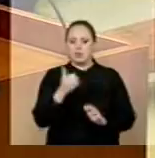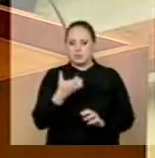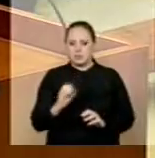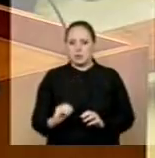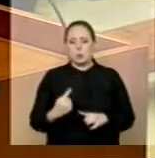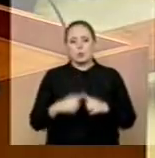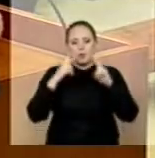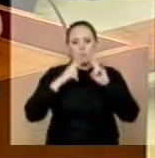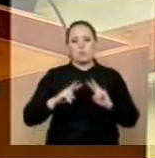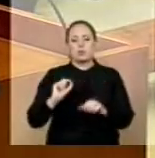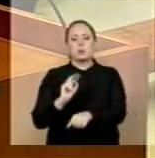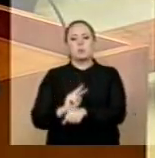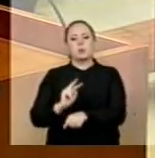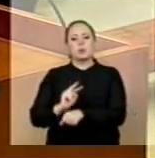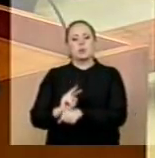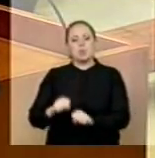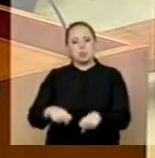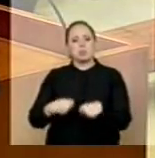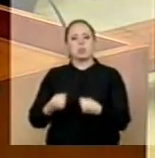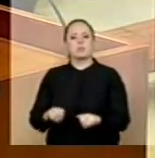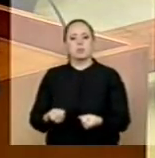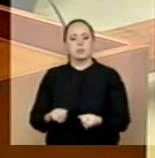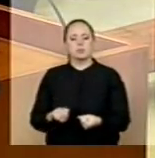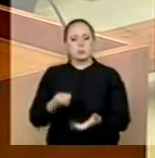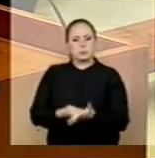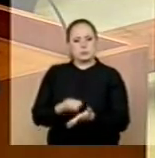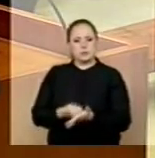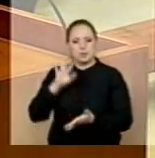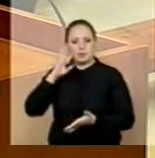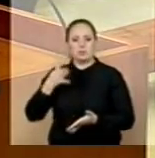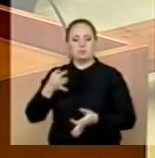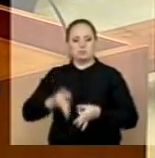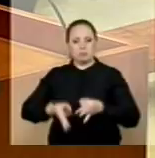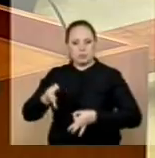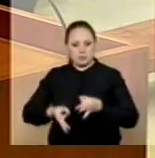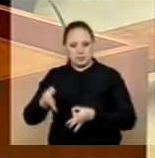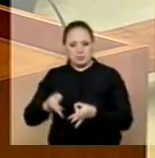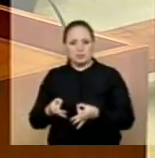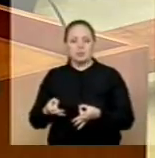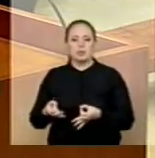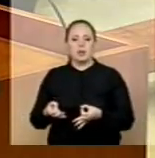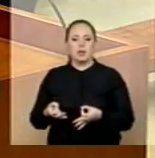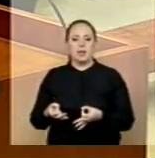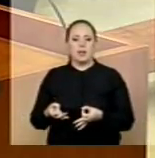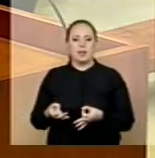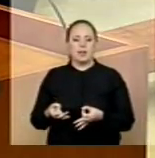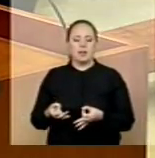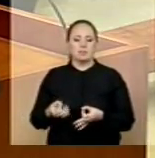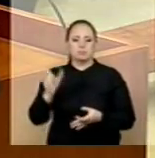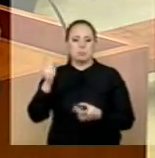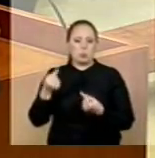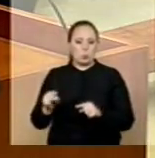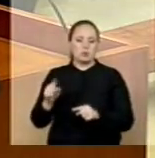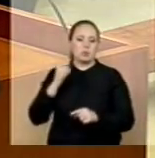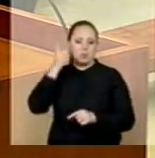ela visa defender a rigidez das decisões jurisdicionais em face dos deputados estaduais.